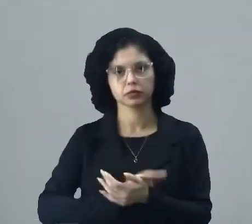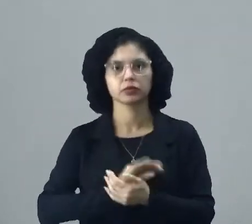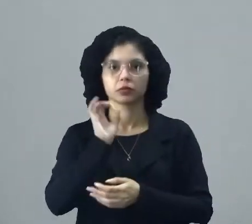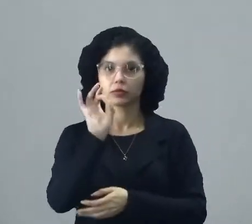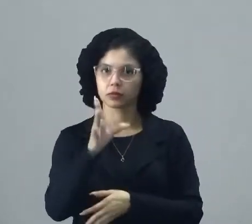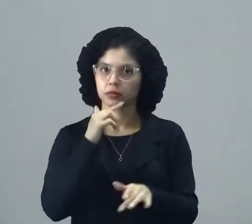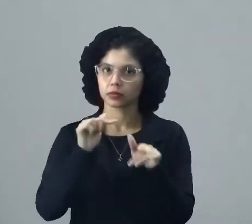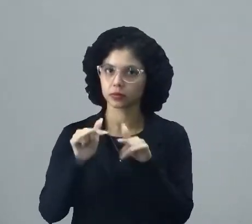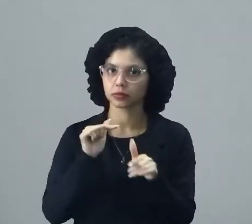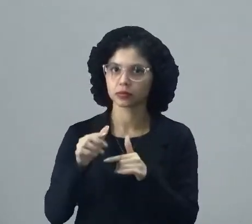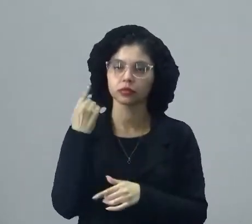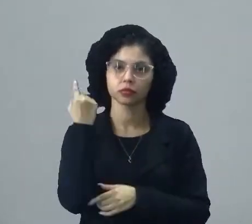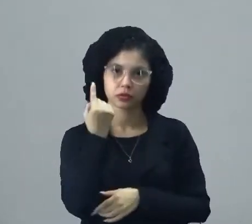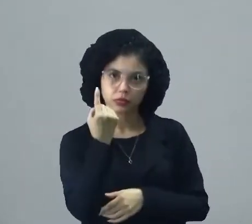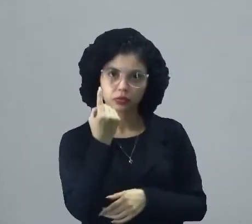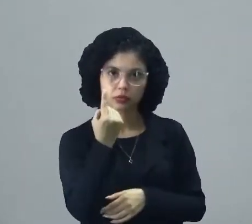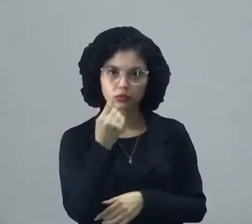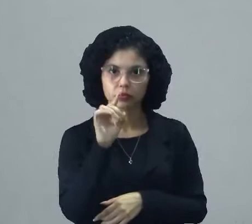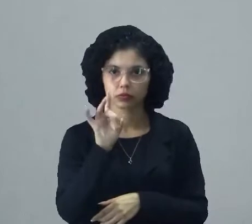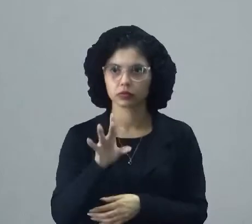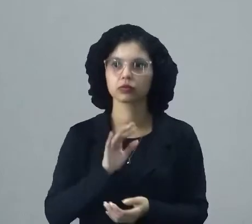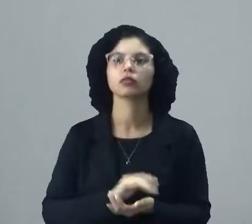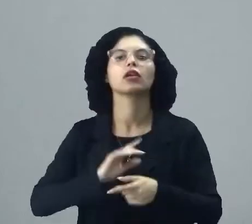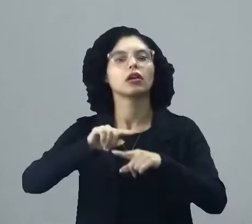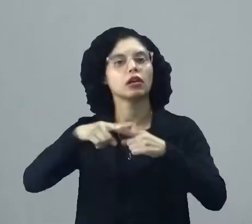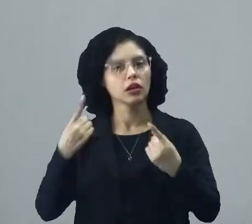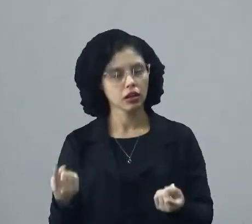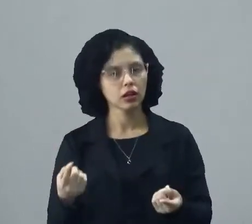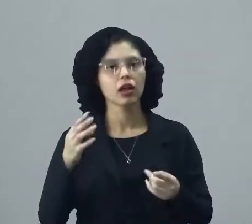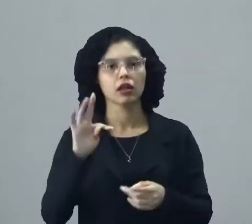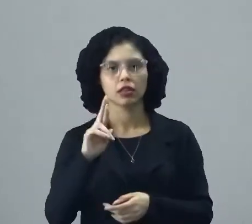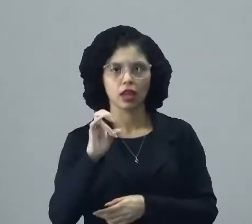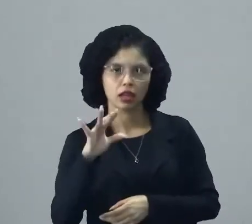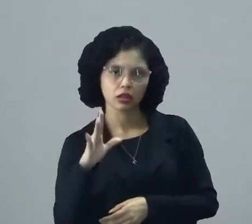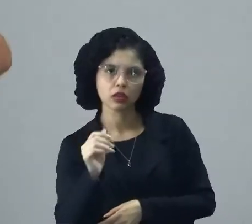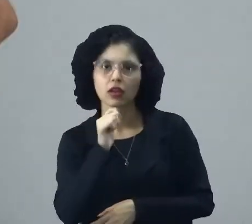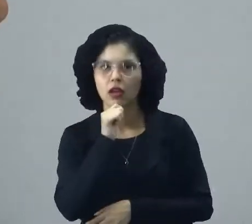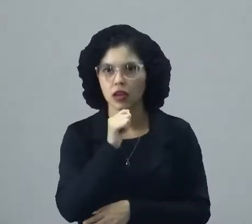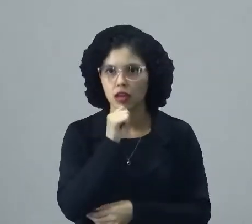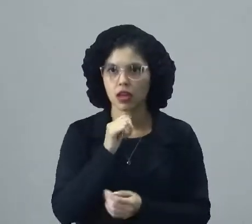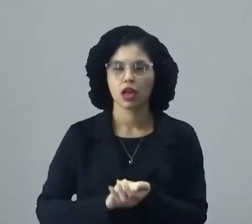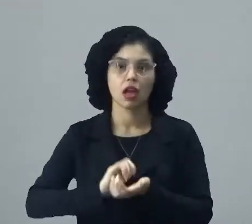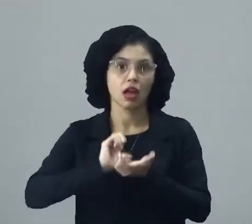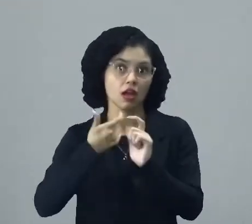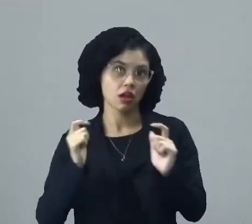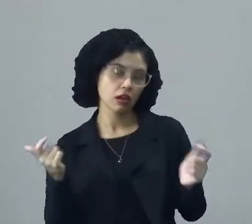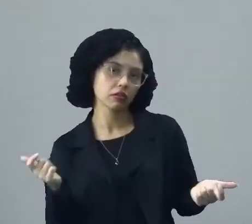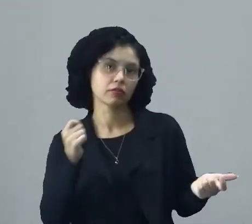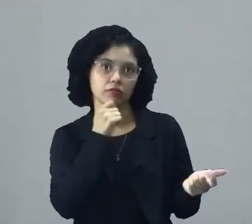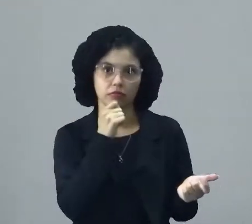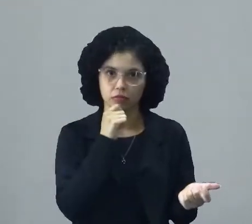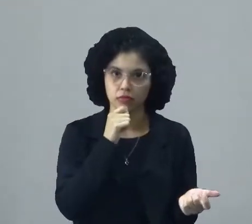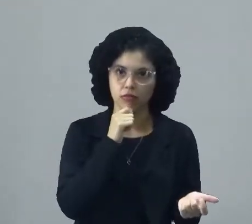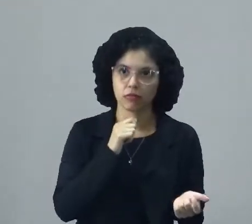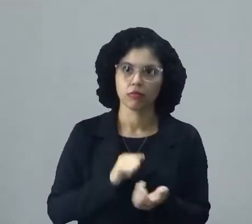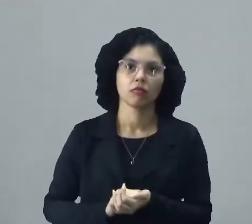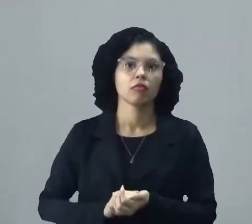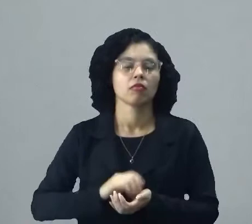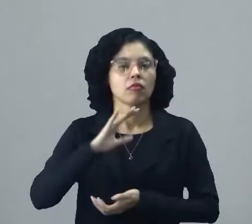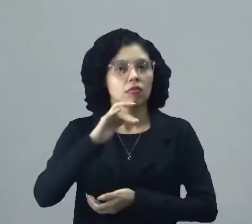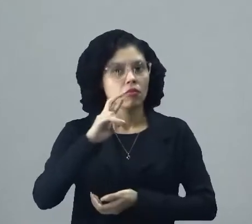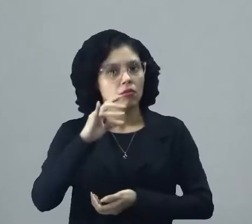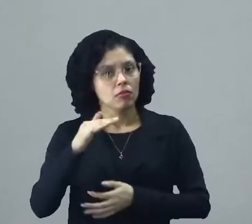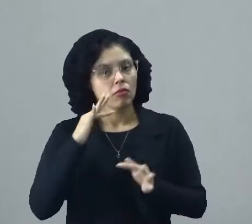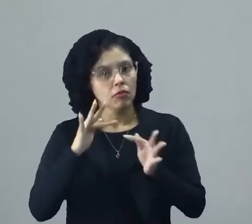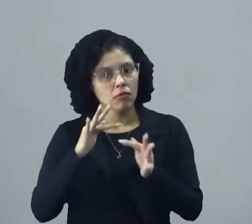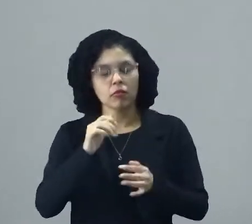vai apenas trabalhar um aspecto técnico. Por mais que ela seja técnica, ela consegue ser abrangente e no seu aspecto de capacidade